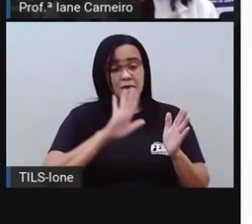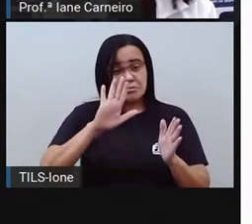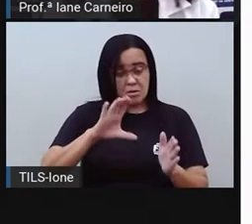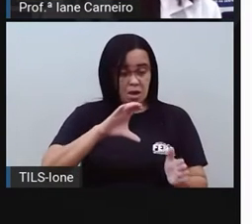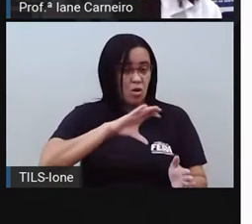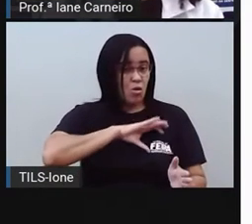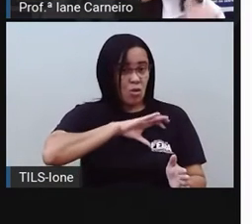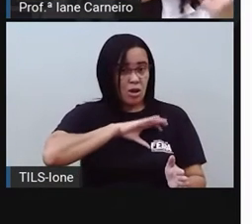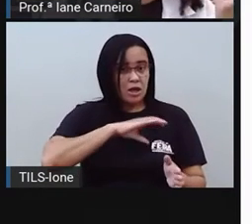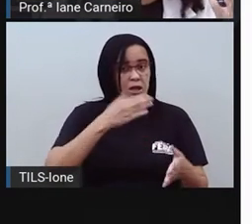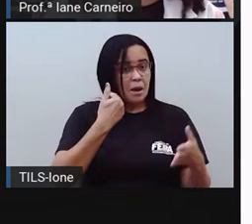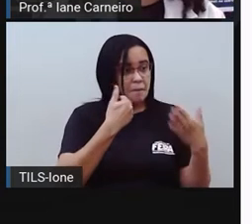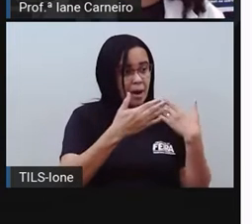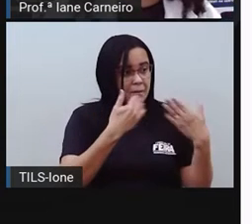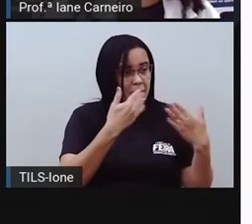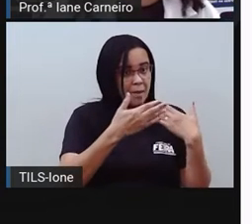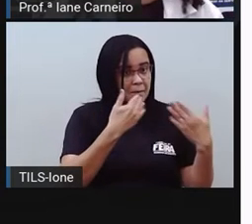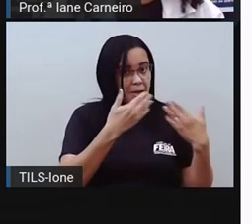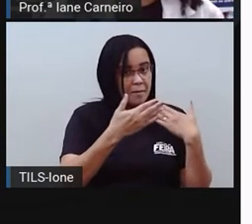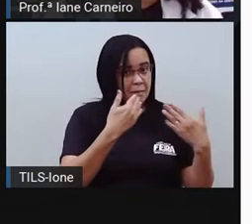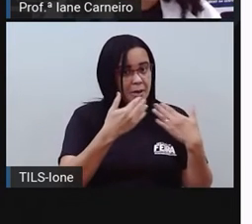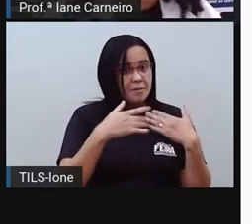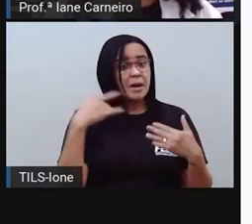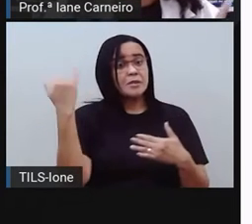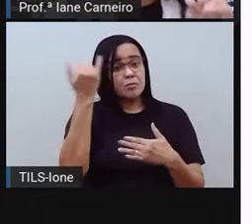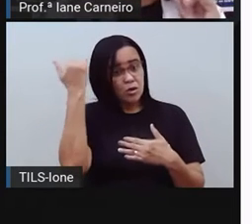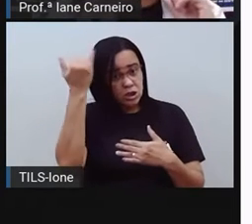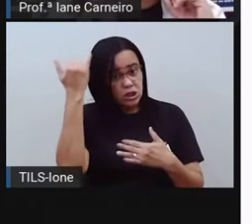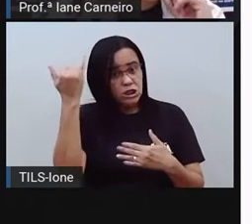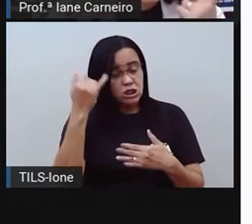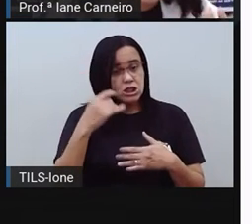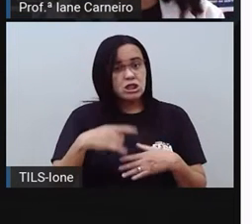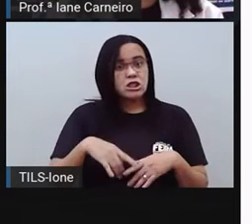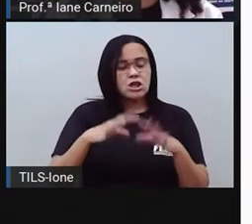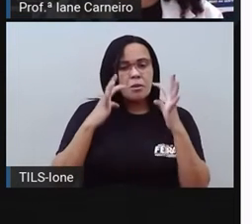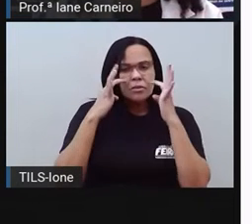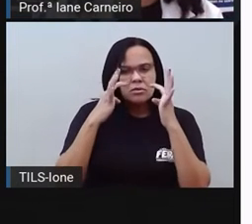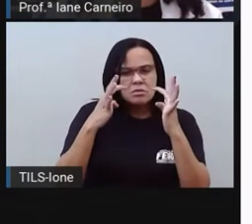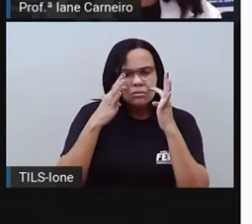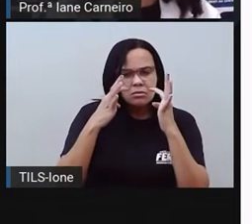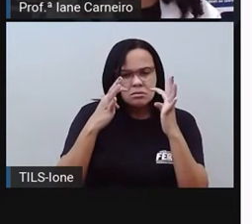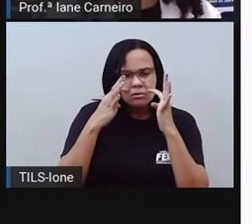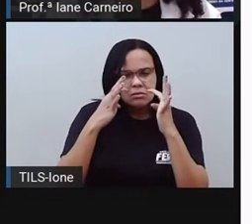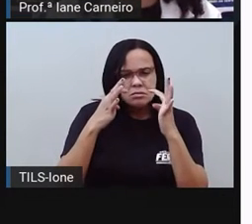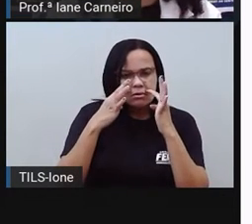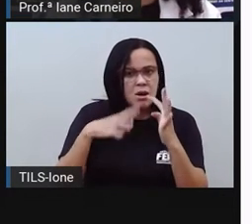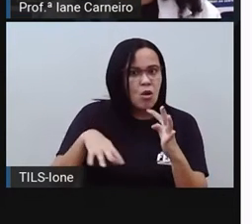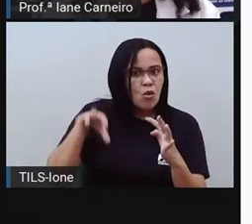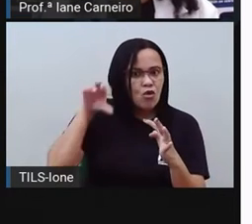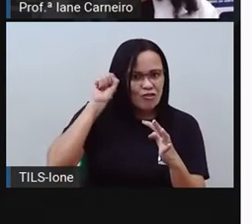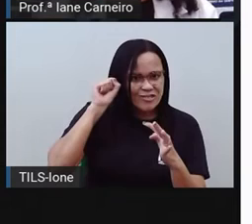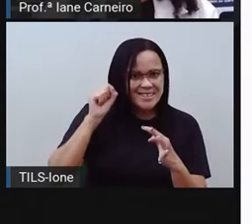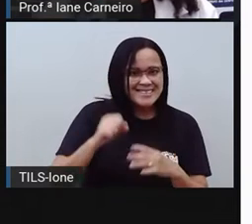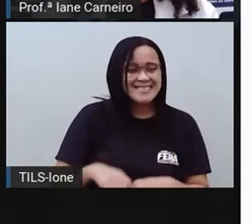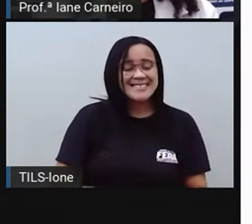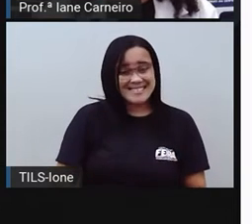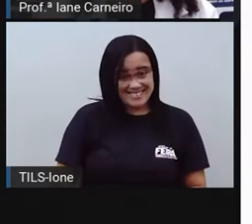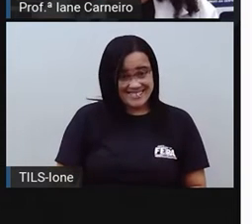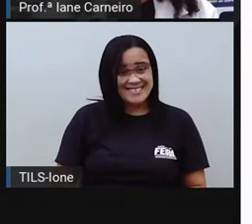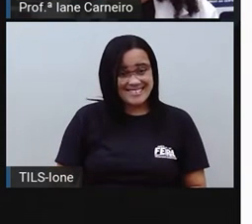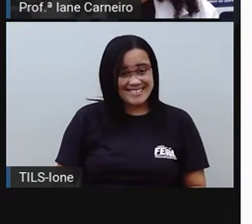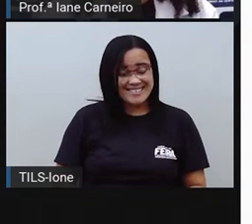né? O colega vai apresentar um trabalho, então é importante a gente ouvir as pessoas com muita atenção. Outro